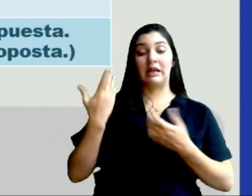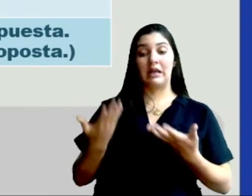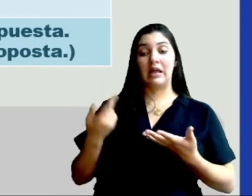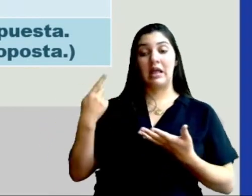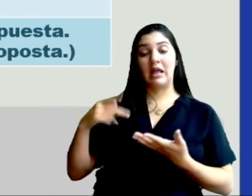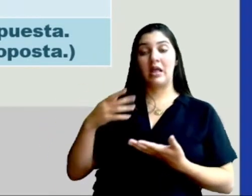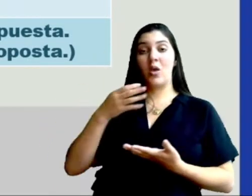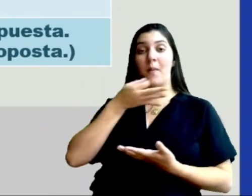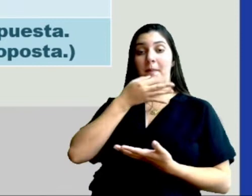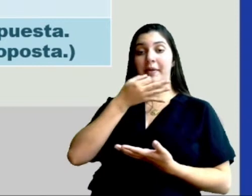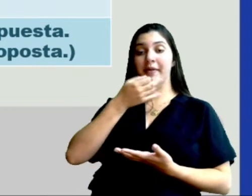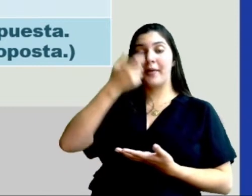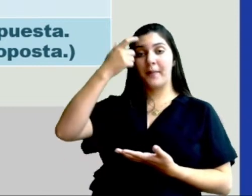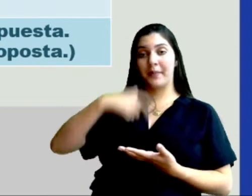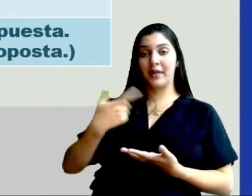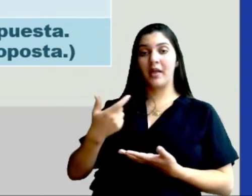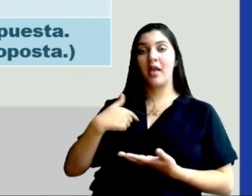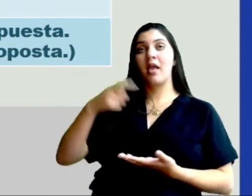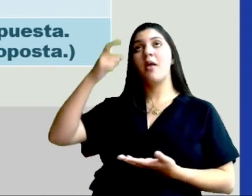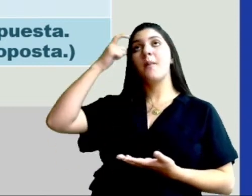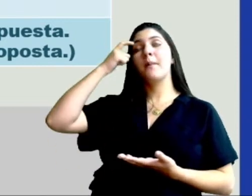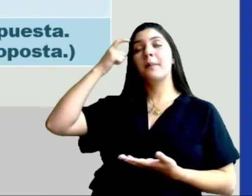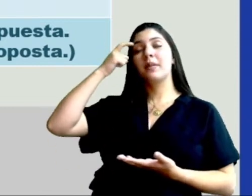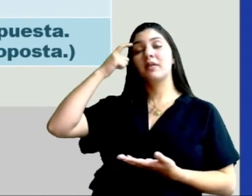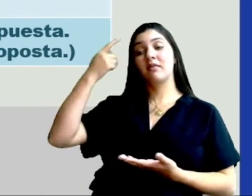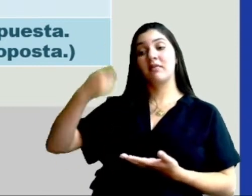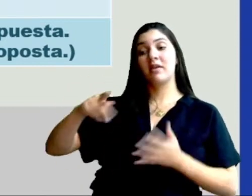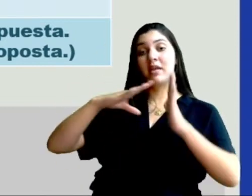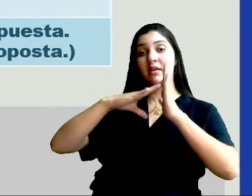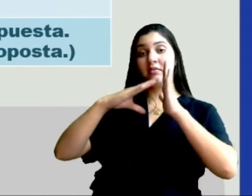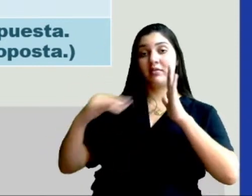uma opinião minha. Eu pensava